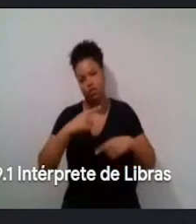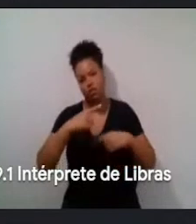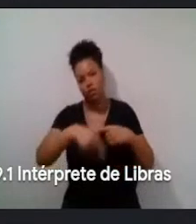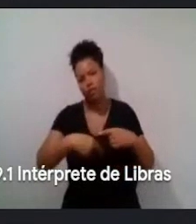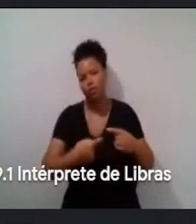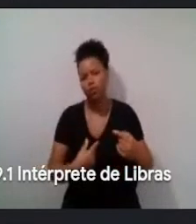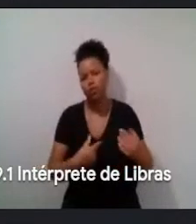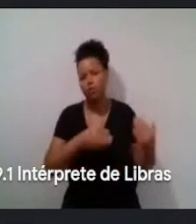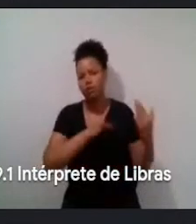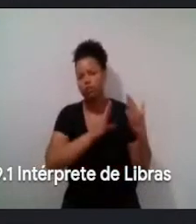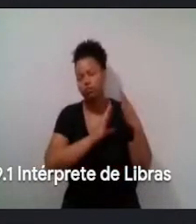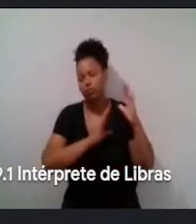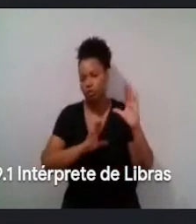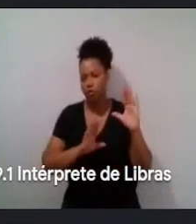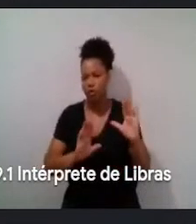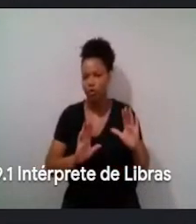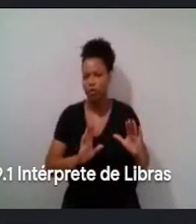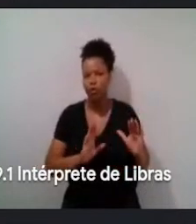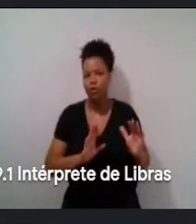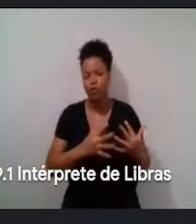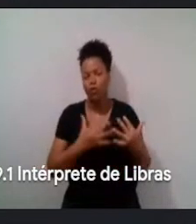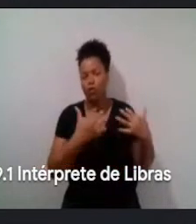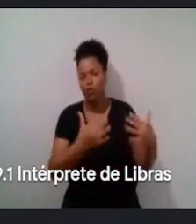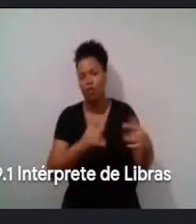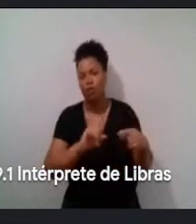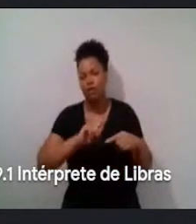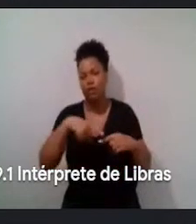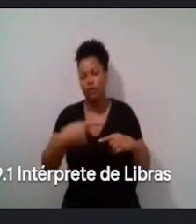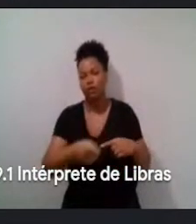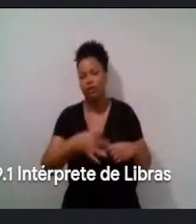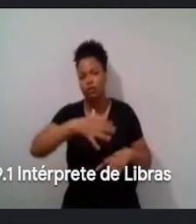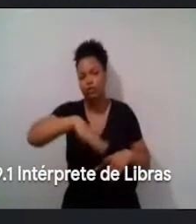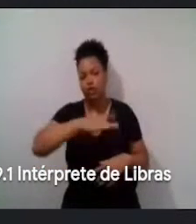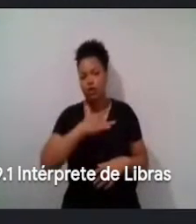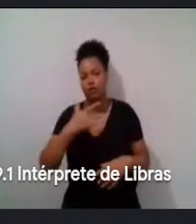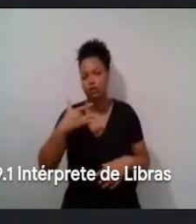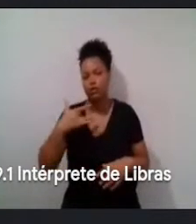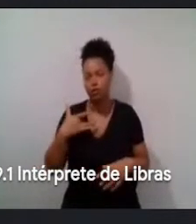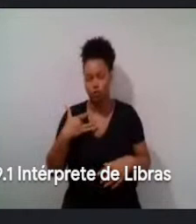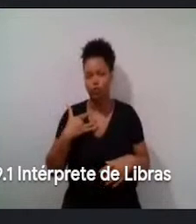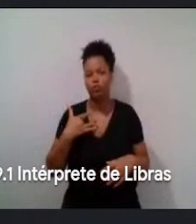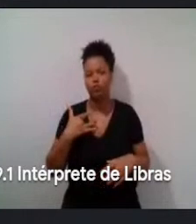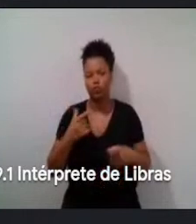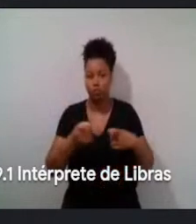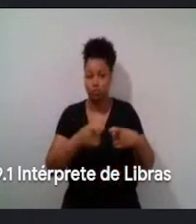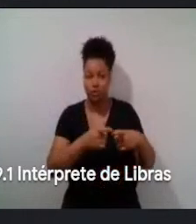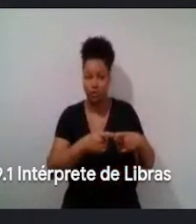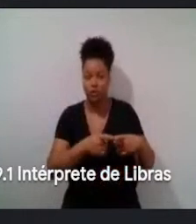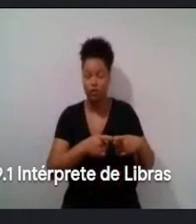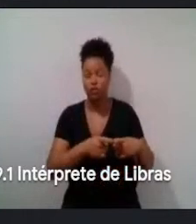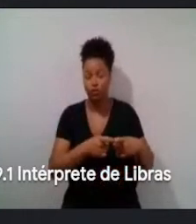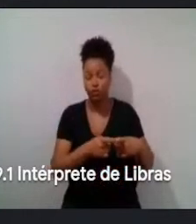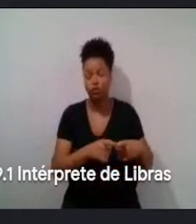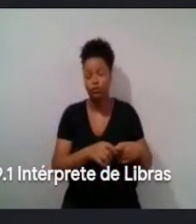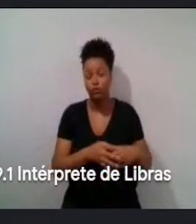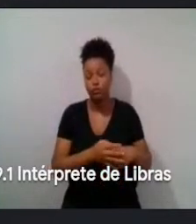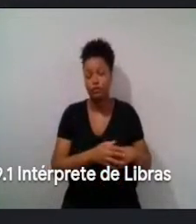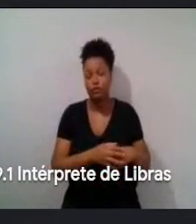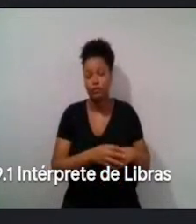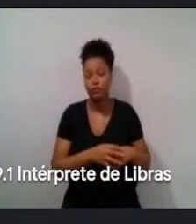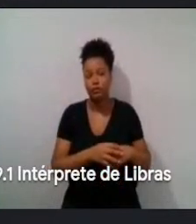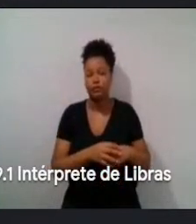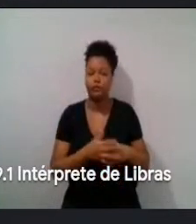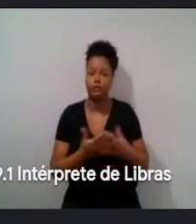ouvir primeiramente o setor médico competente, ouvir a corte, mas de mudar isso